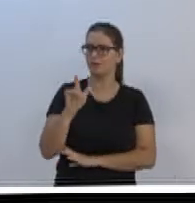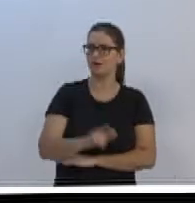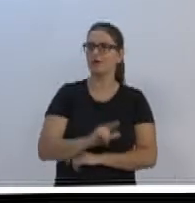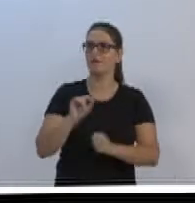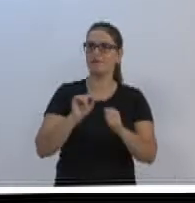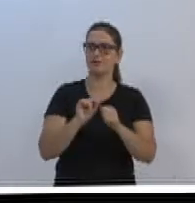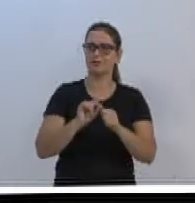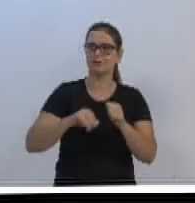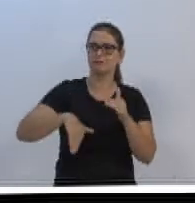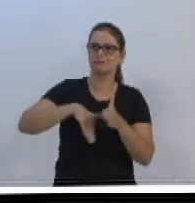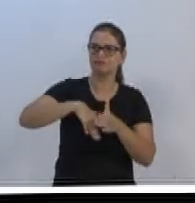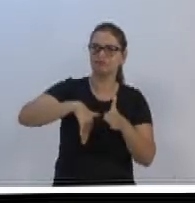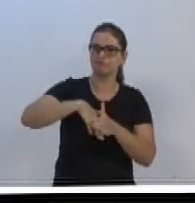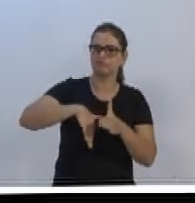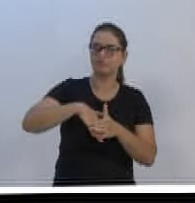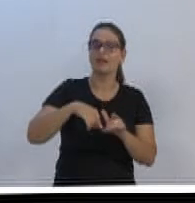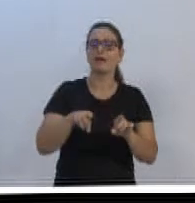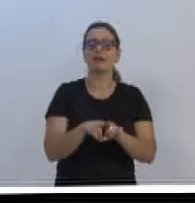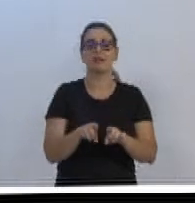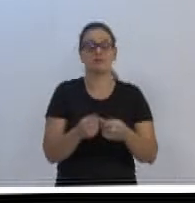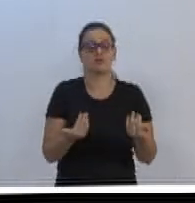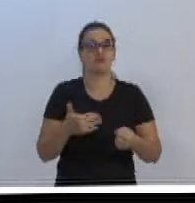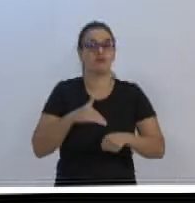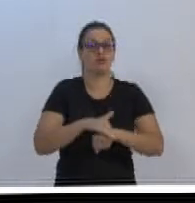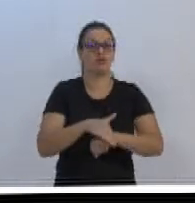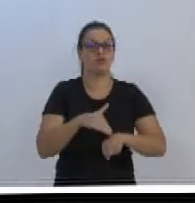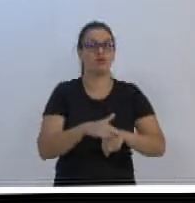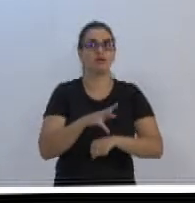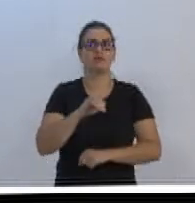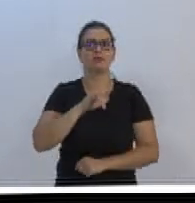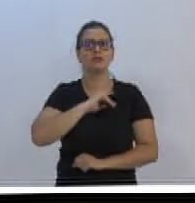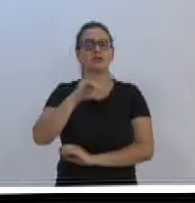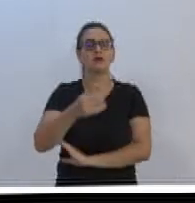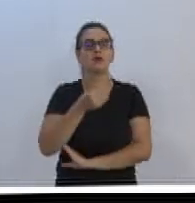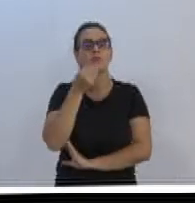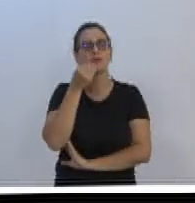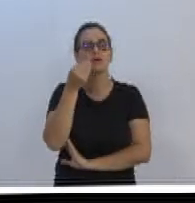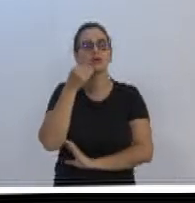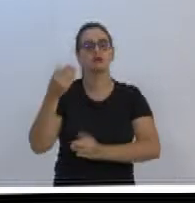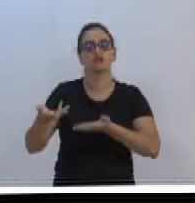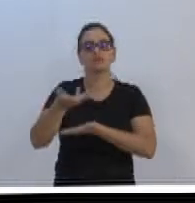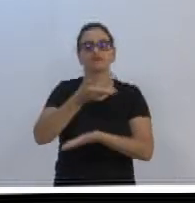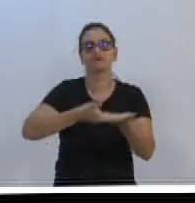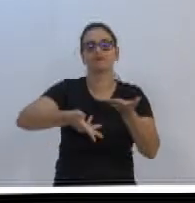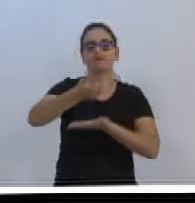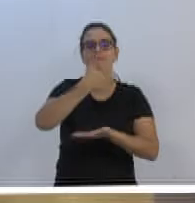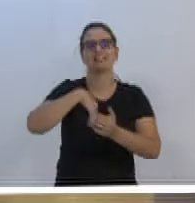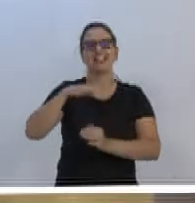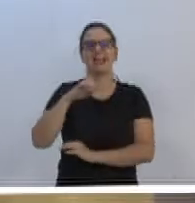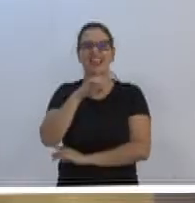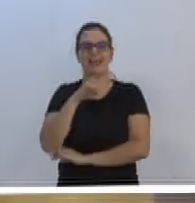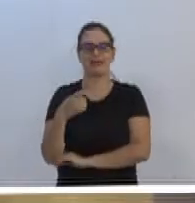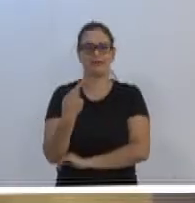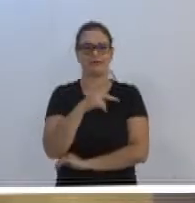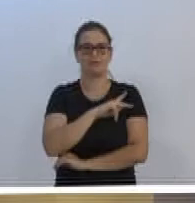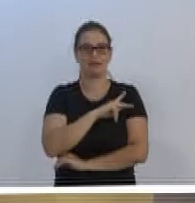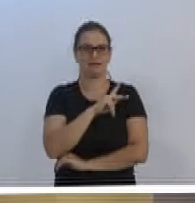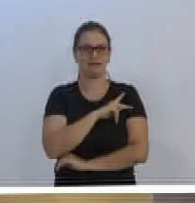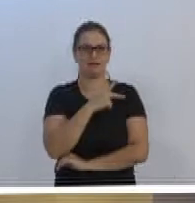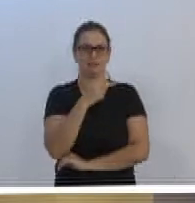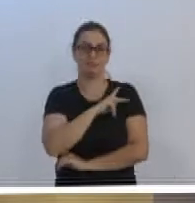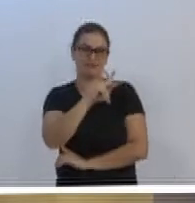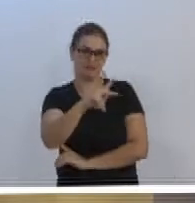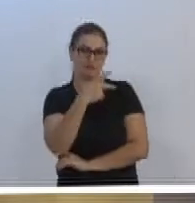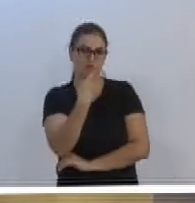esportivas e hoje à noite terão a oportunidade de confraternizar com os ex presidente por isso saúdo